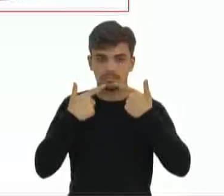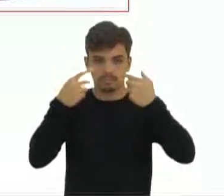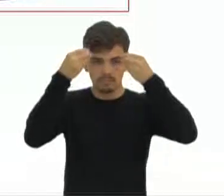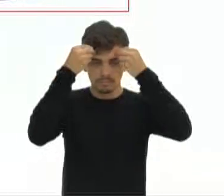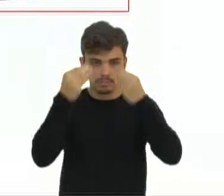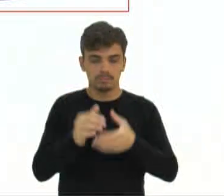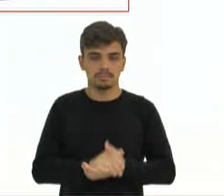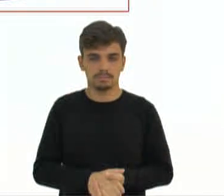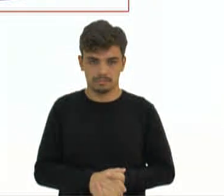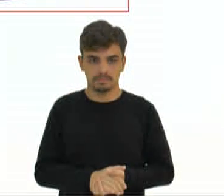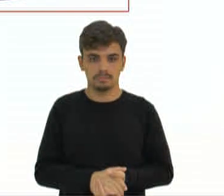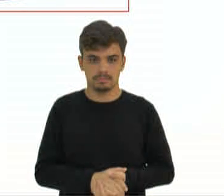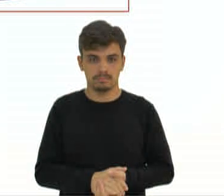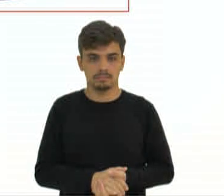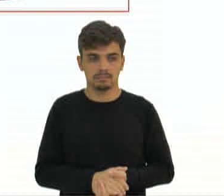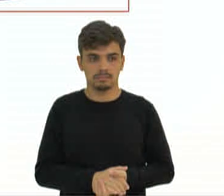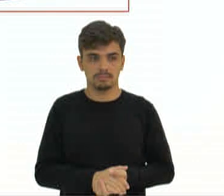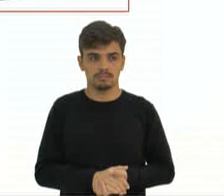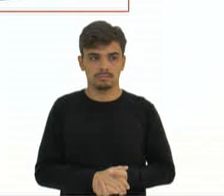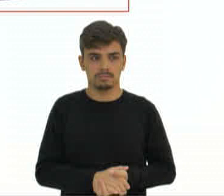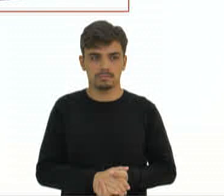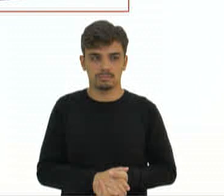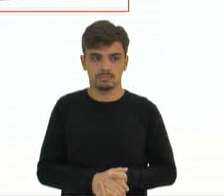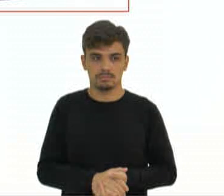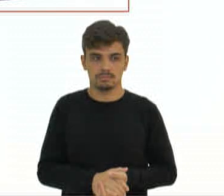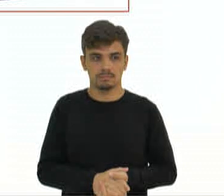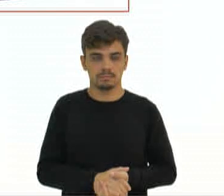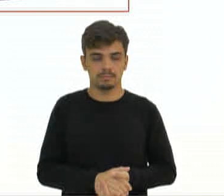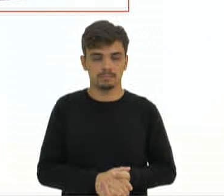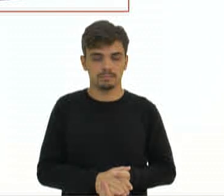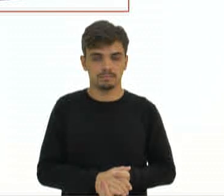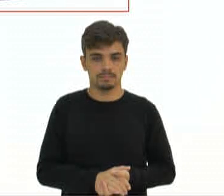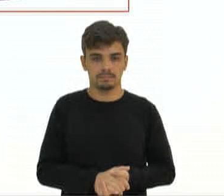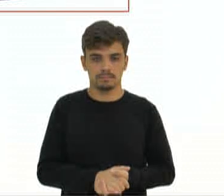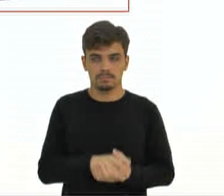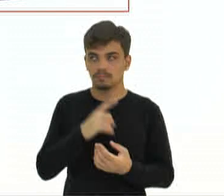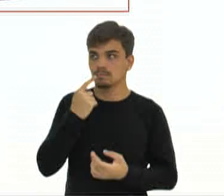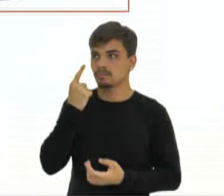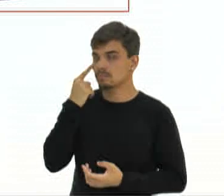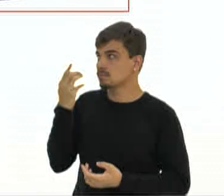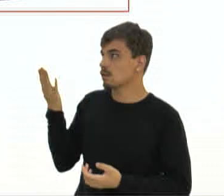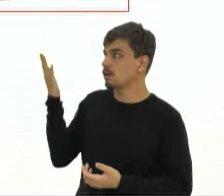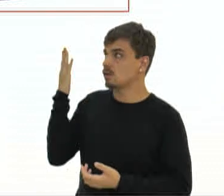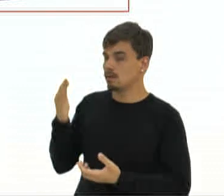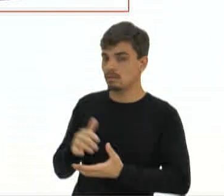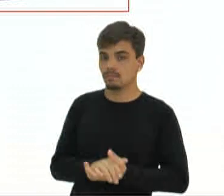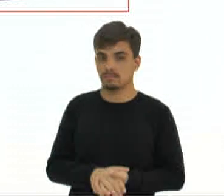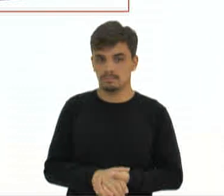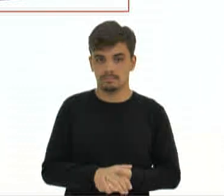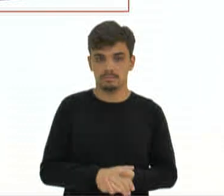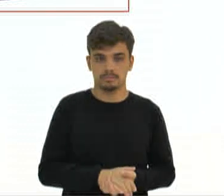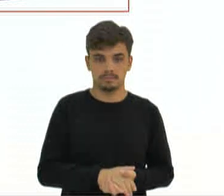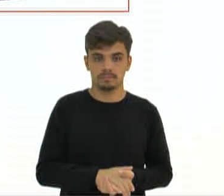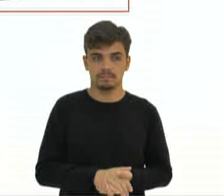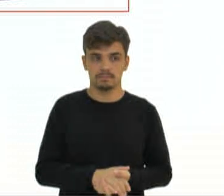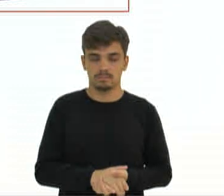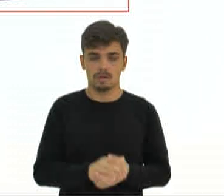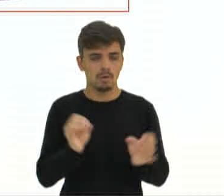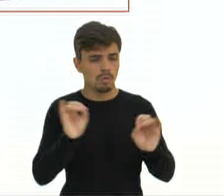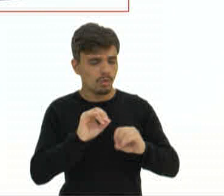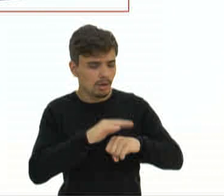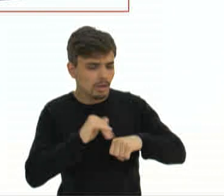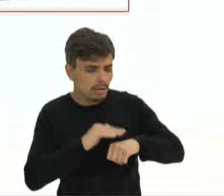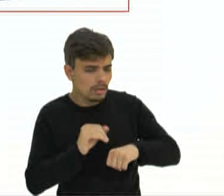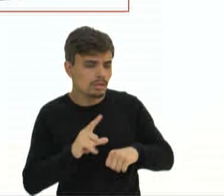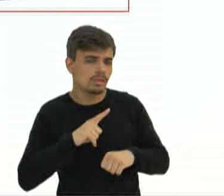exemplo aqui com linguagem verbal. Hola, cariño, tenho uma ideia para nossa tarde de hoje. Oi, querido, tenho uma ideia para a